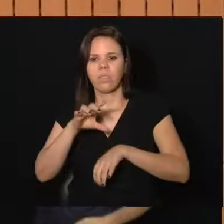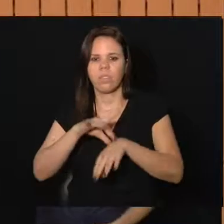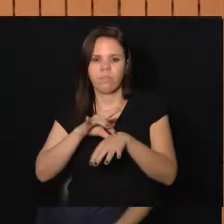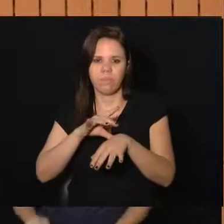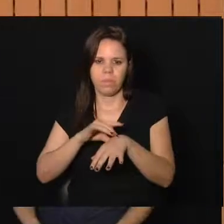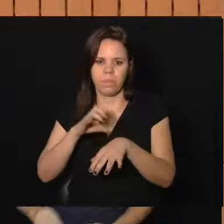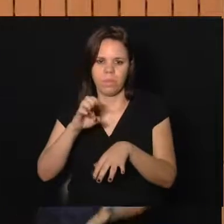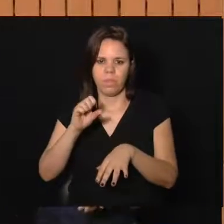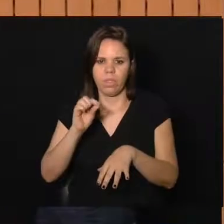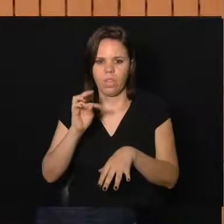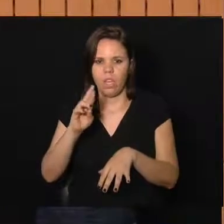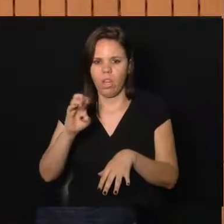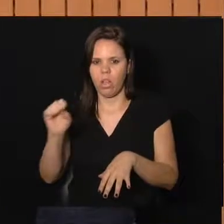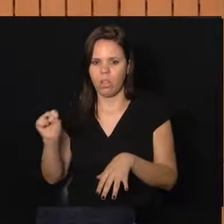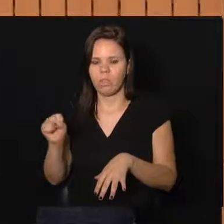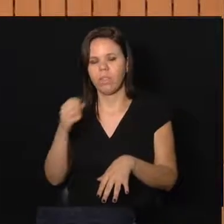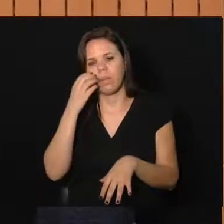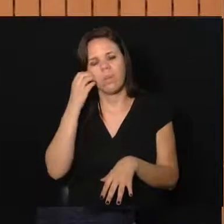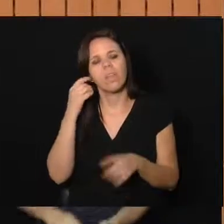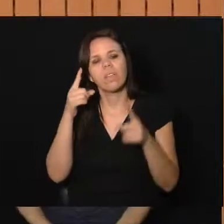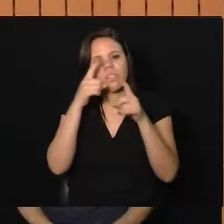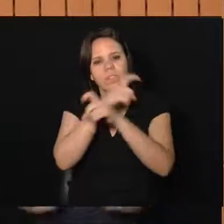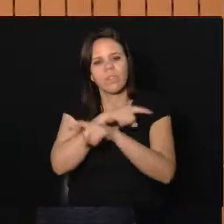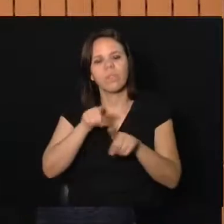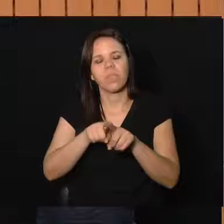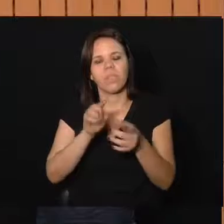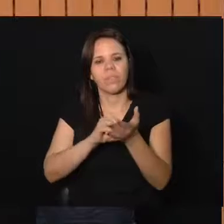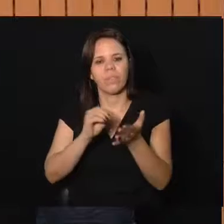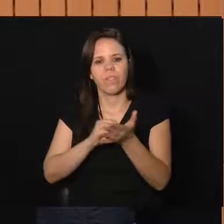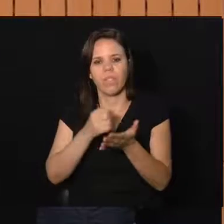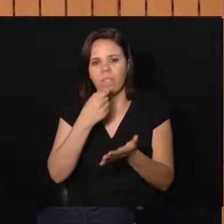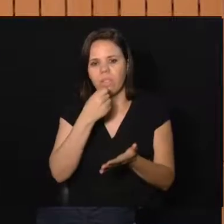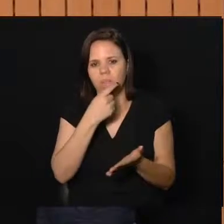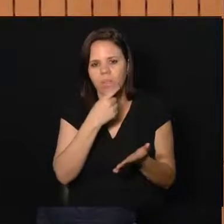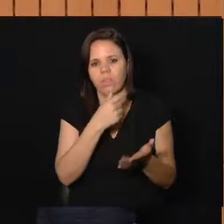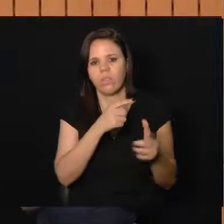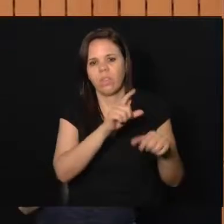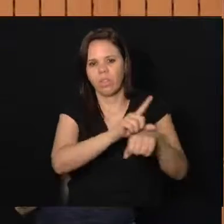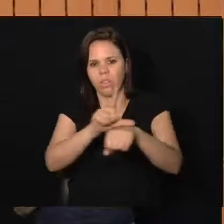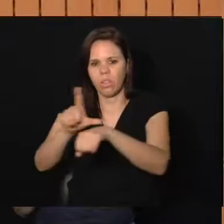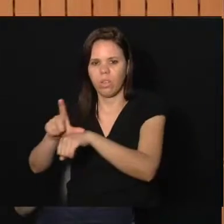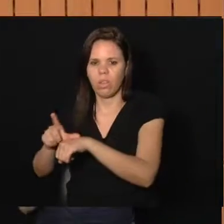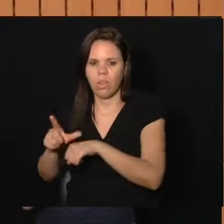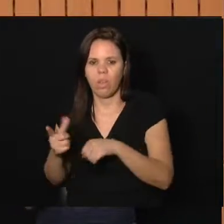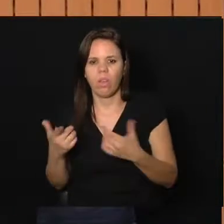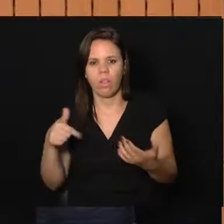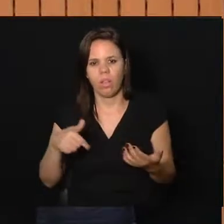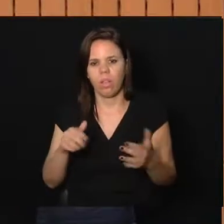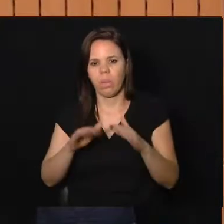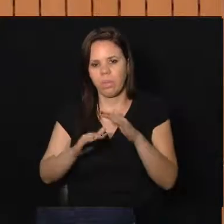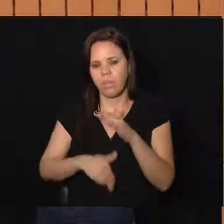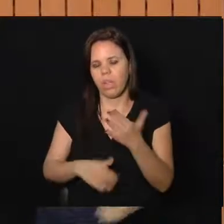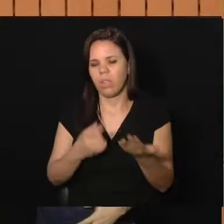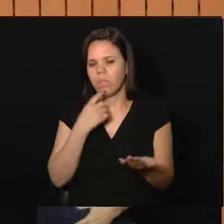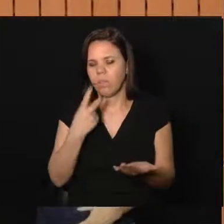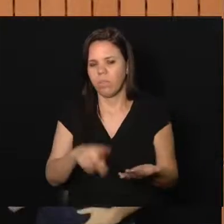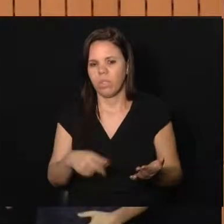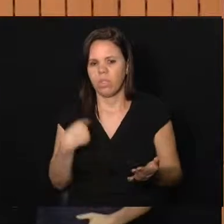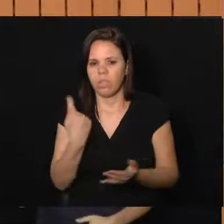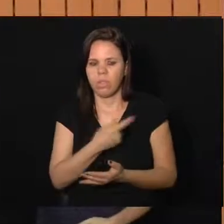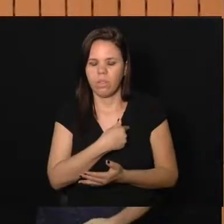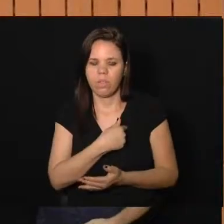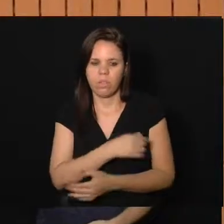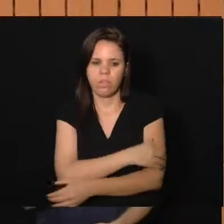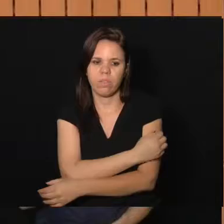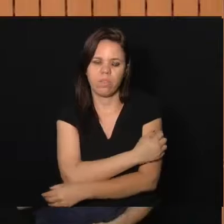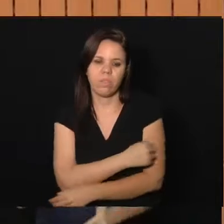também comentou as dificuldades e a falta de medicamentos nas farmácias de alto custo em Campinas. Nós, na ponta